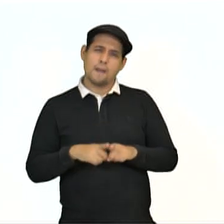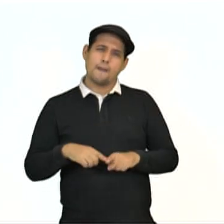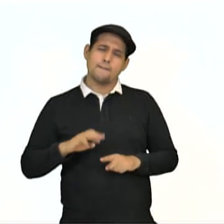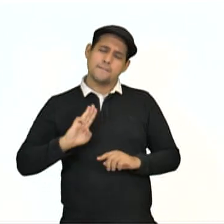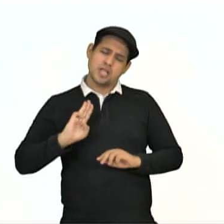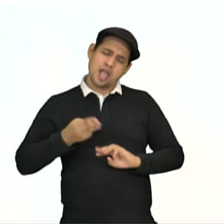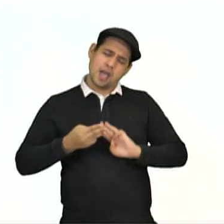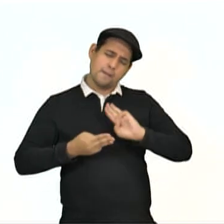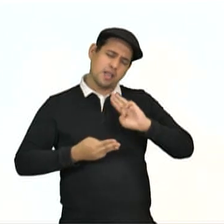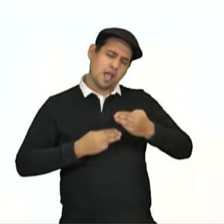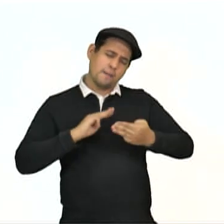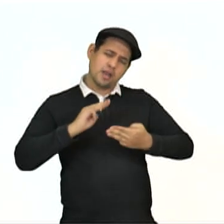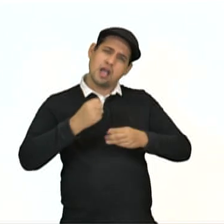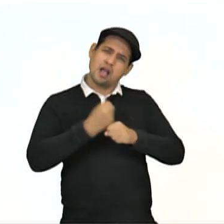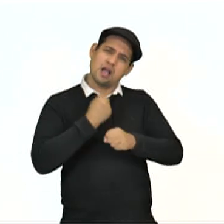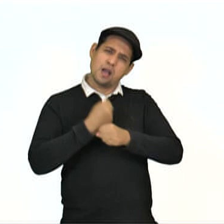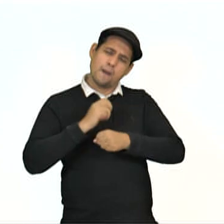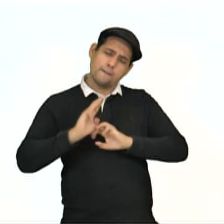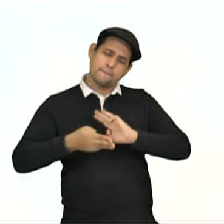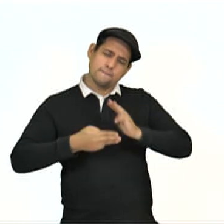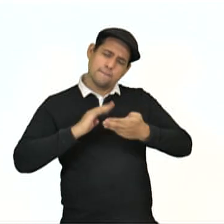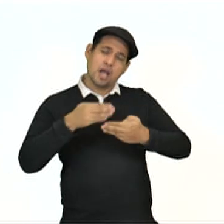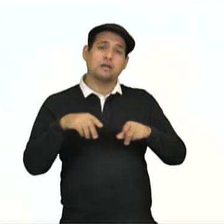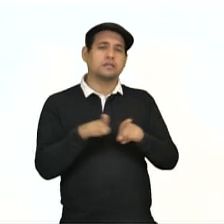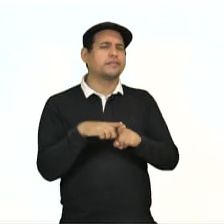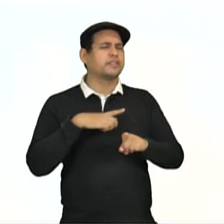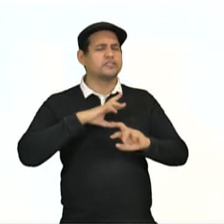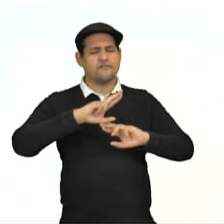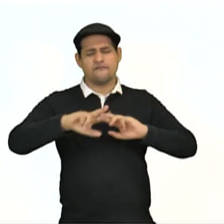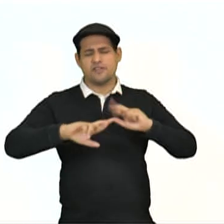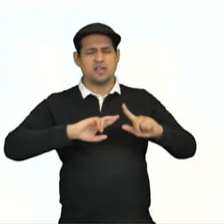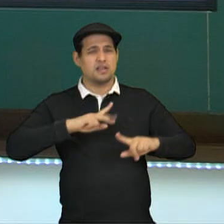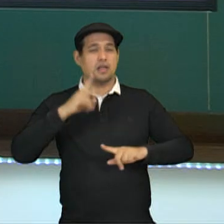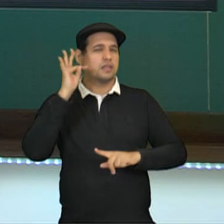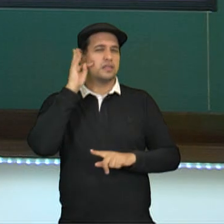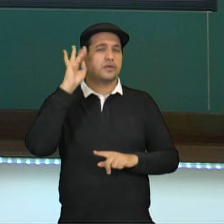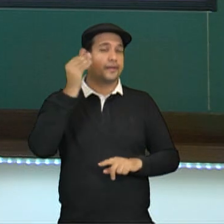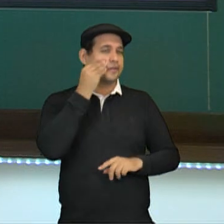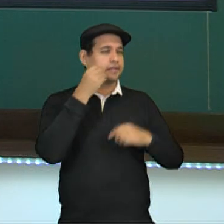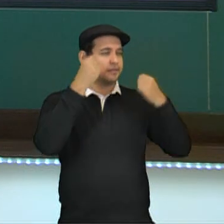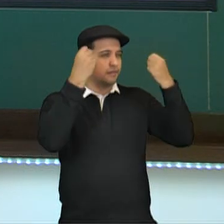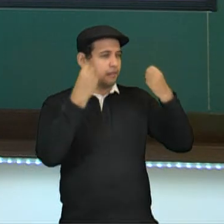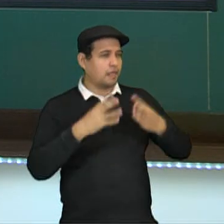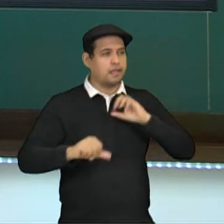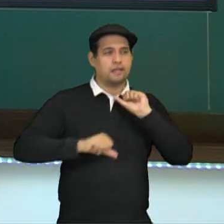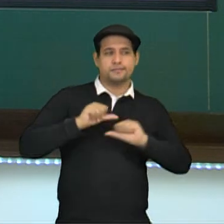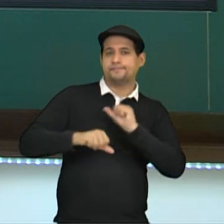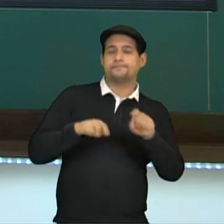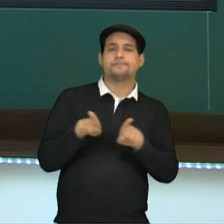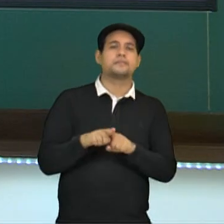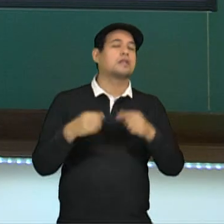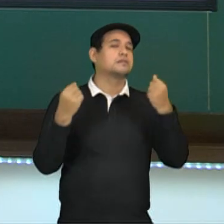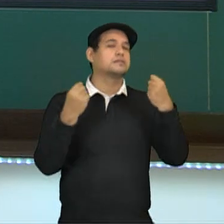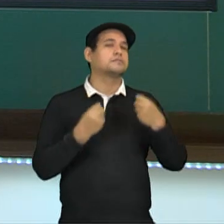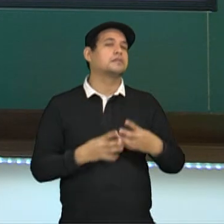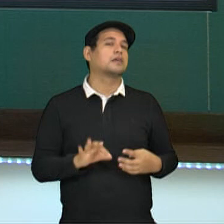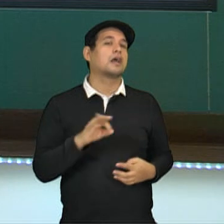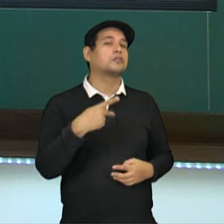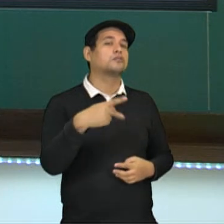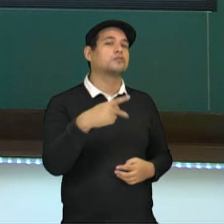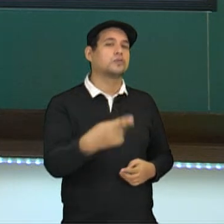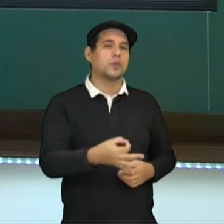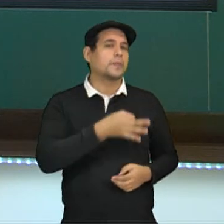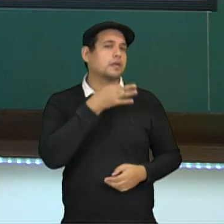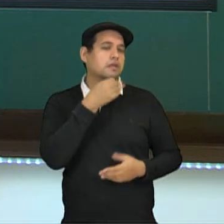anos. Existem diferentes teorias hoje que tentam explicar essas mudanças. Explique aí, então, com